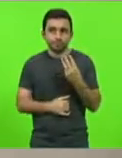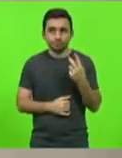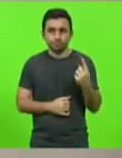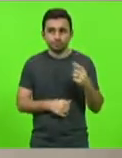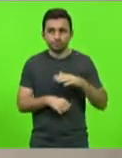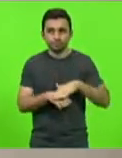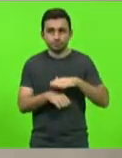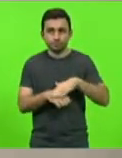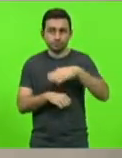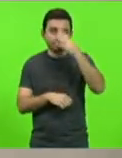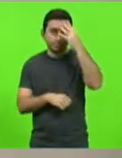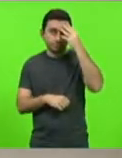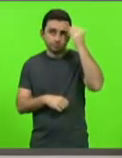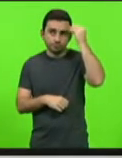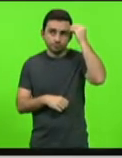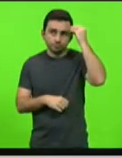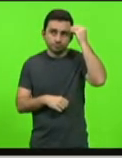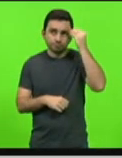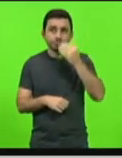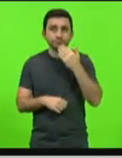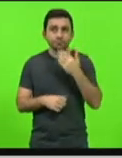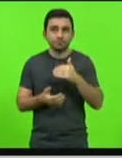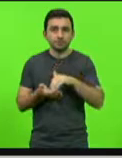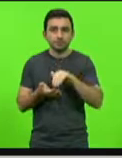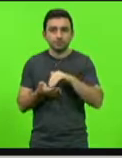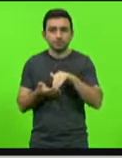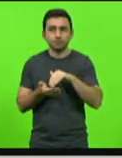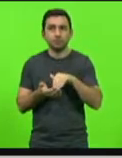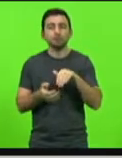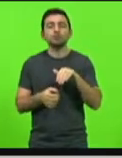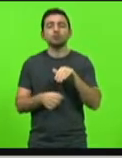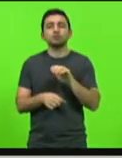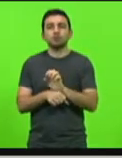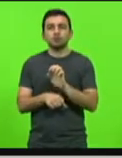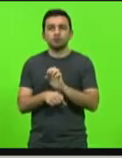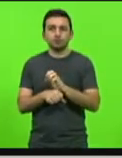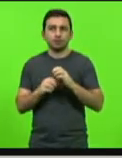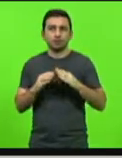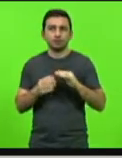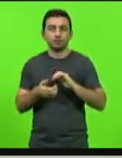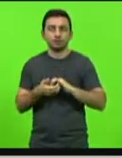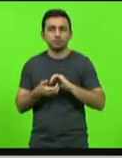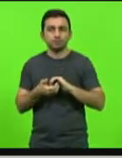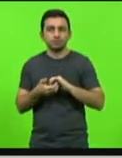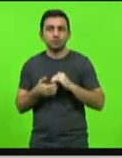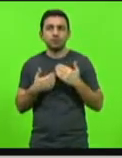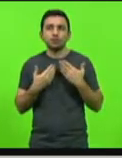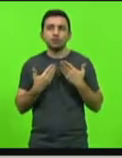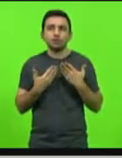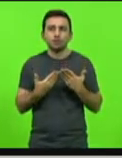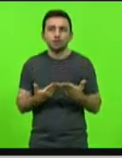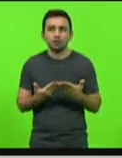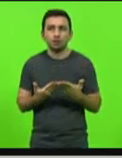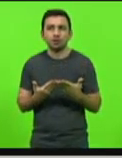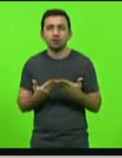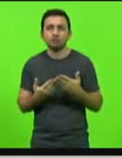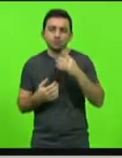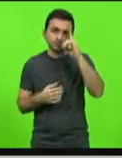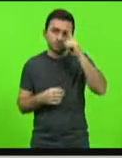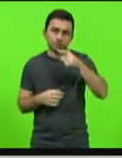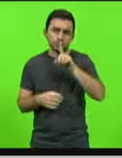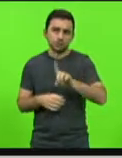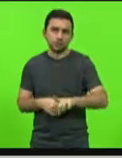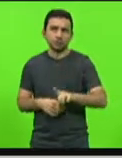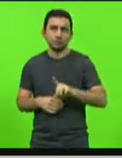deputado Luciano Carminati, solicitando ao secretário de Estado da Casa Civil, informações acerca da prorrogação de mandatos de direção escolar